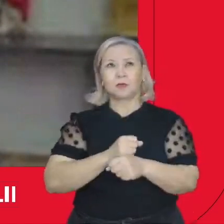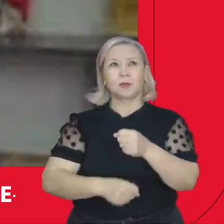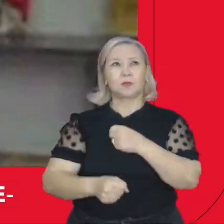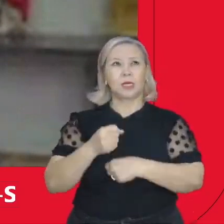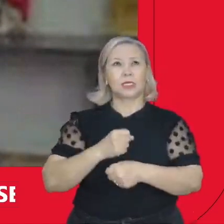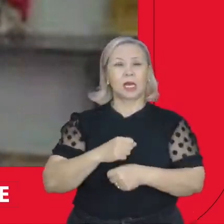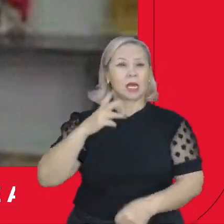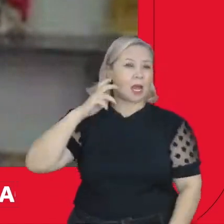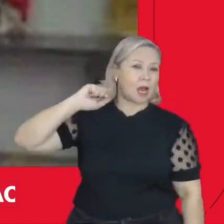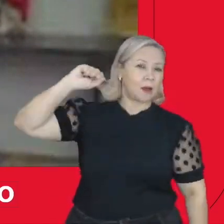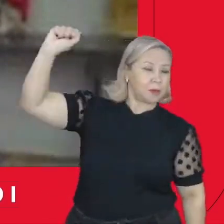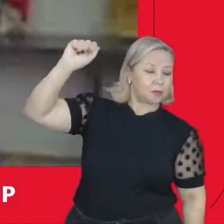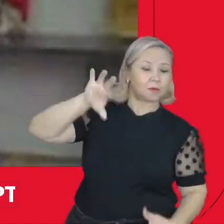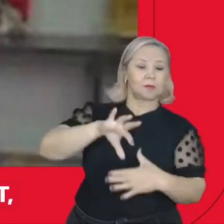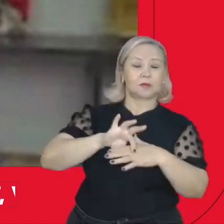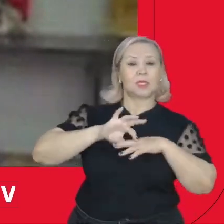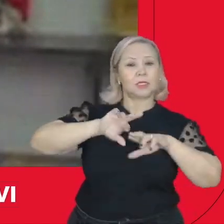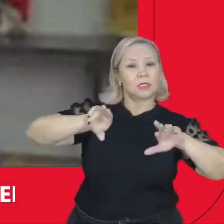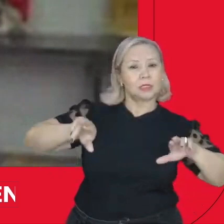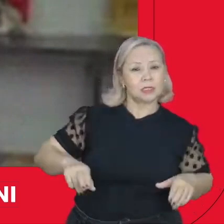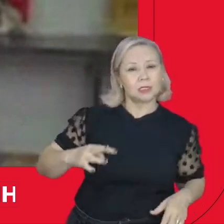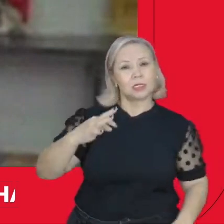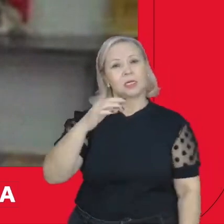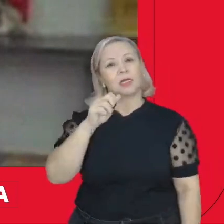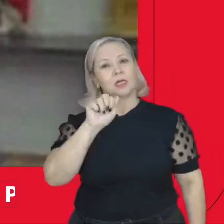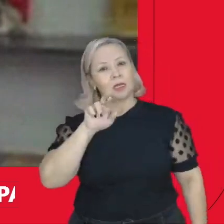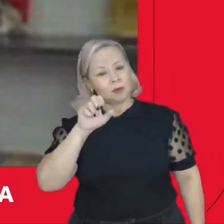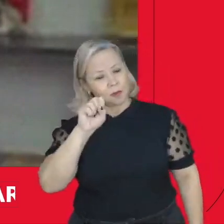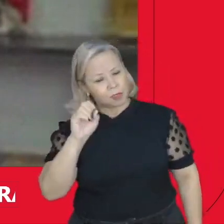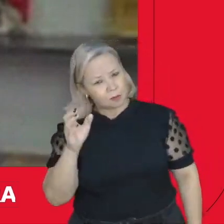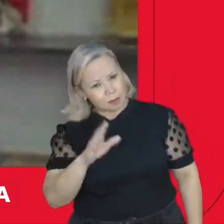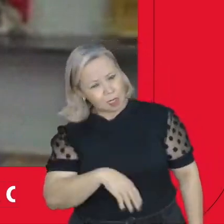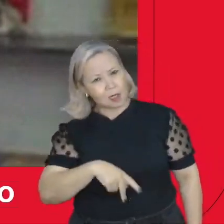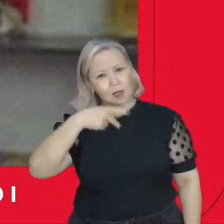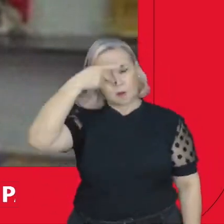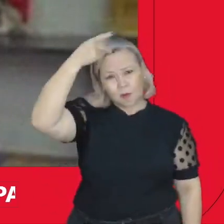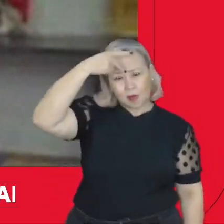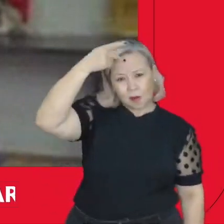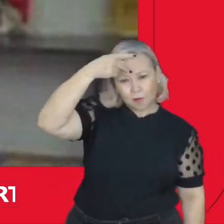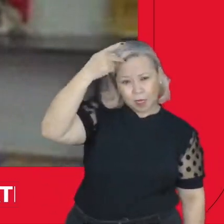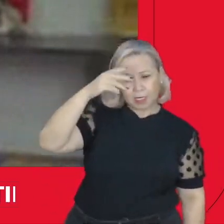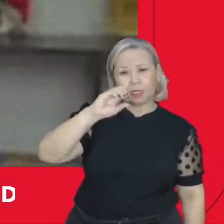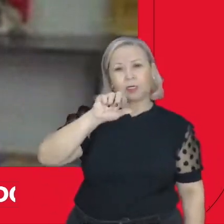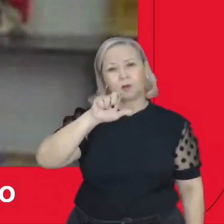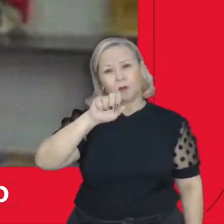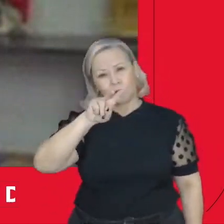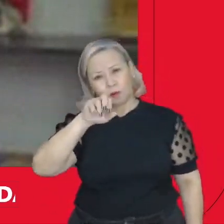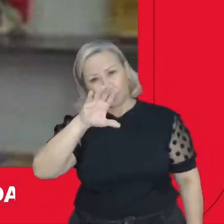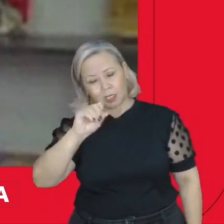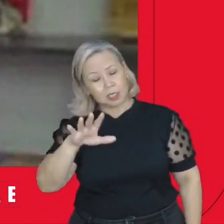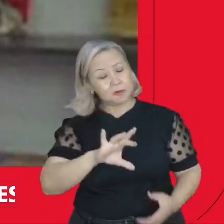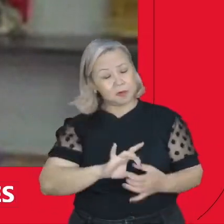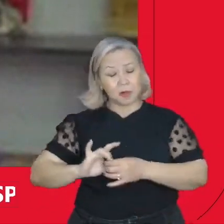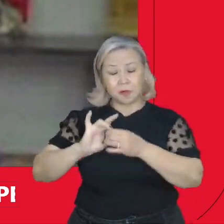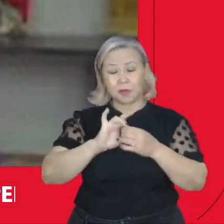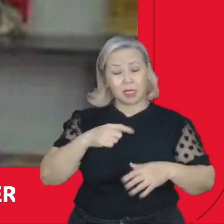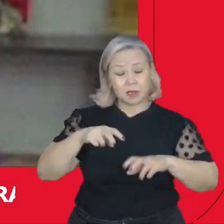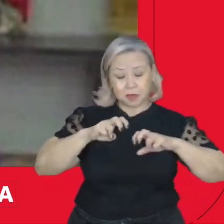bancada na Assembleia Legislativa. Temos uma potente bancada a nível nacional. Na última eleição nós elegemos o nosso